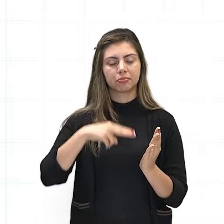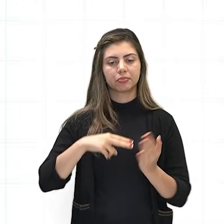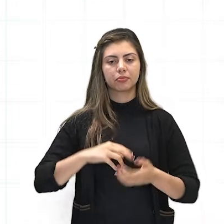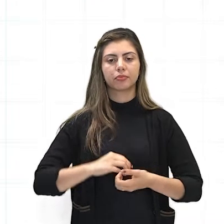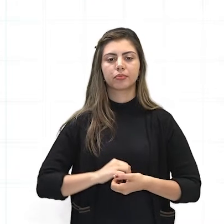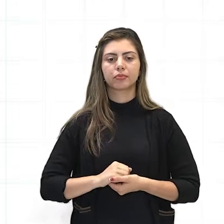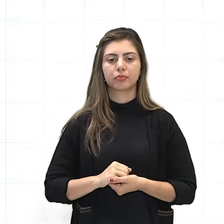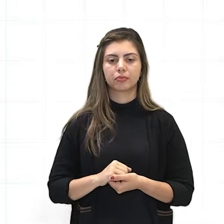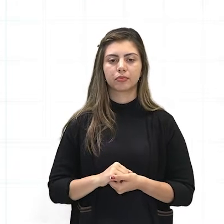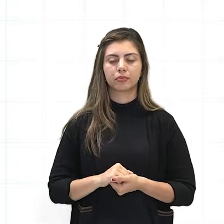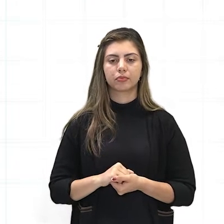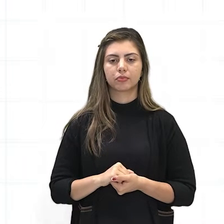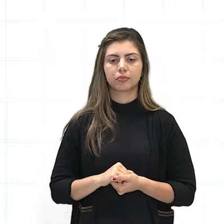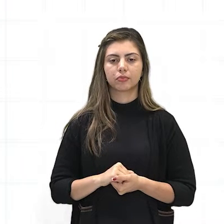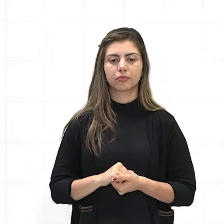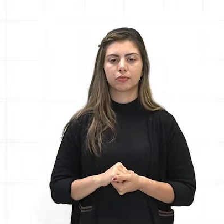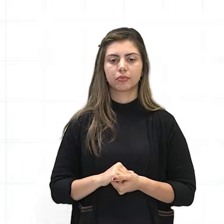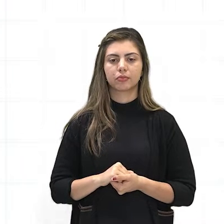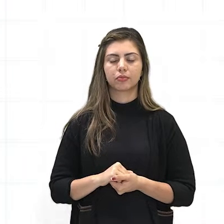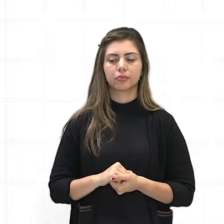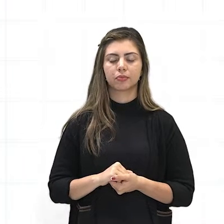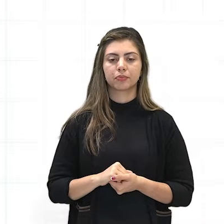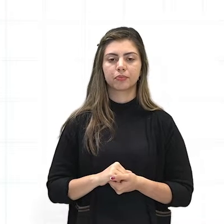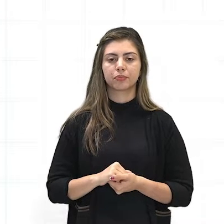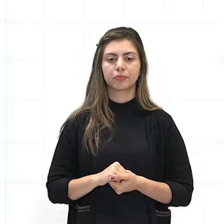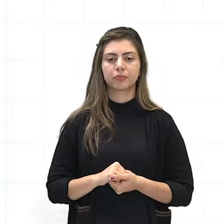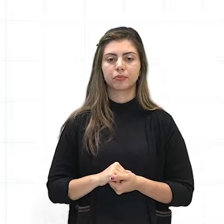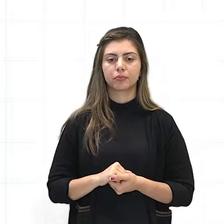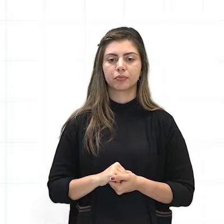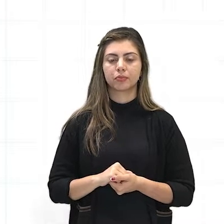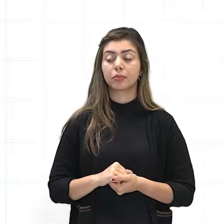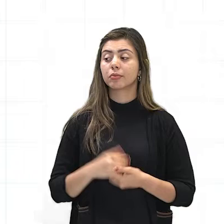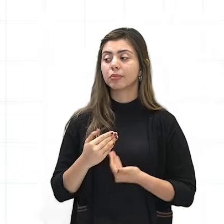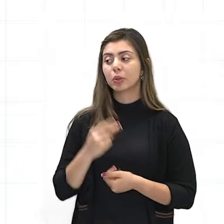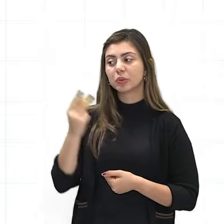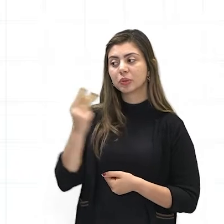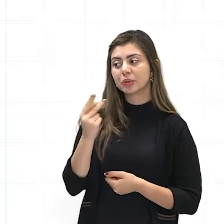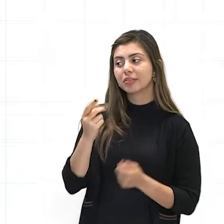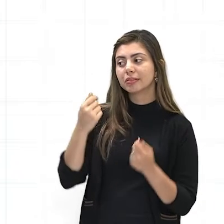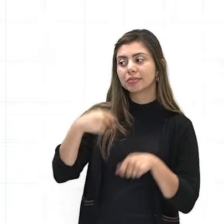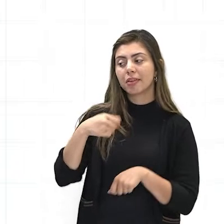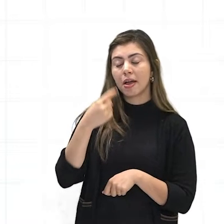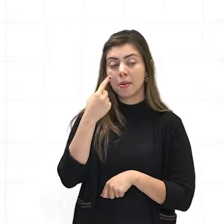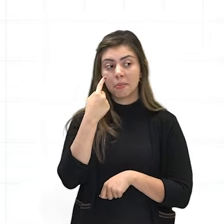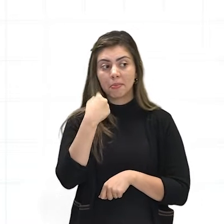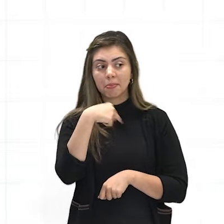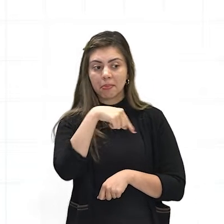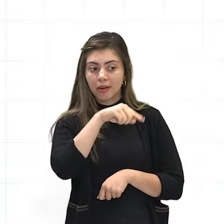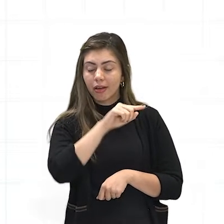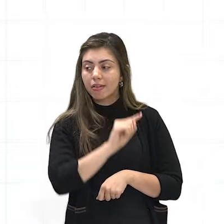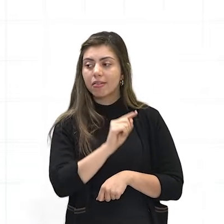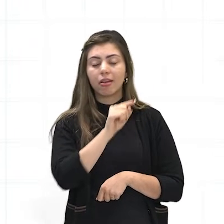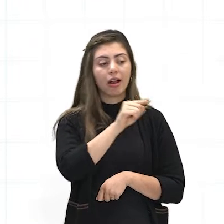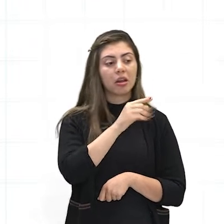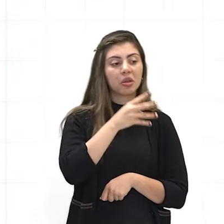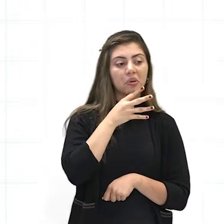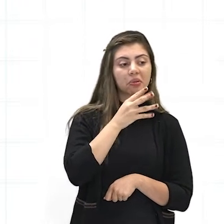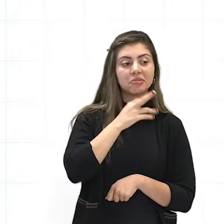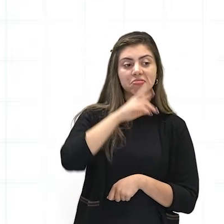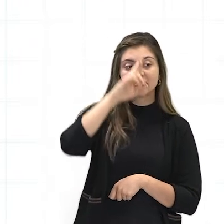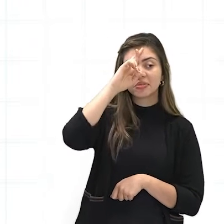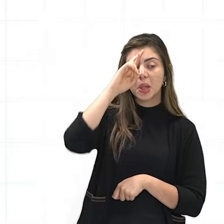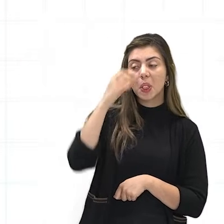new restaurant downtown? Por que nós não vamos checar, né, conhecer aquele novo